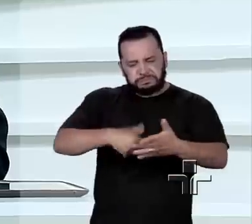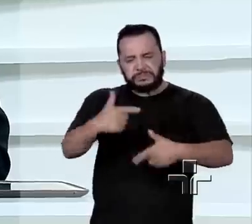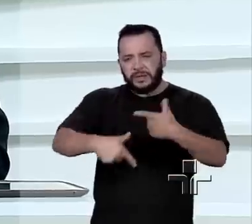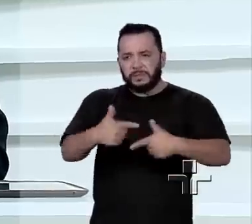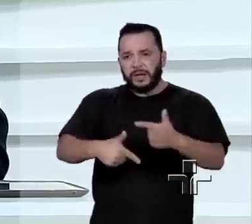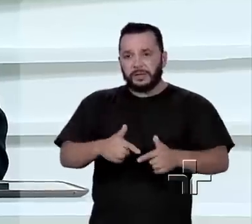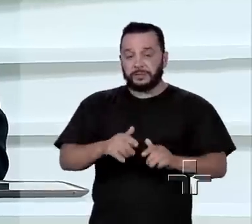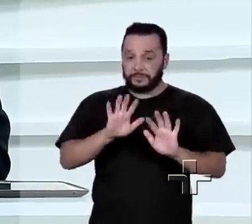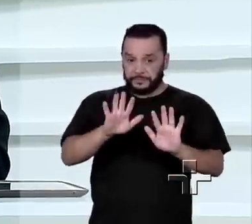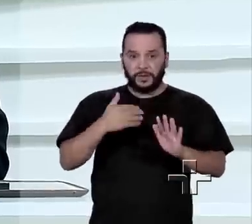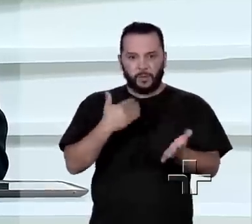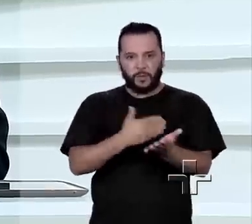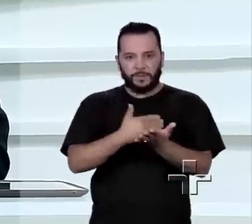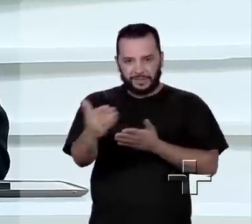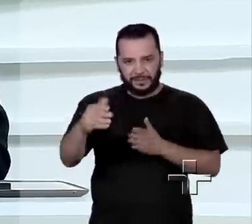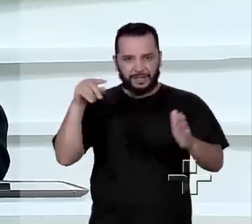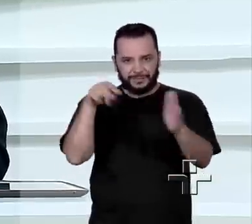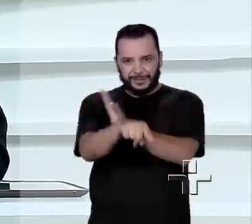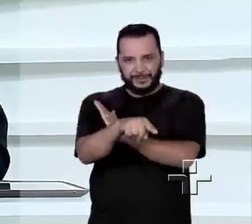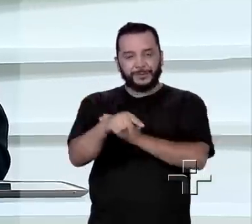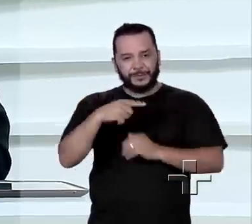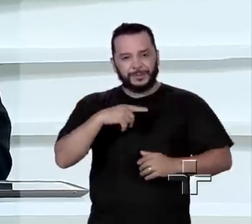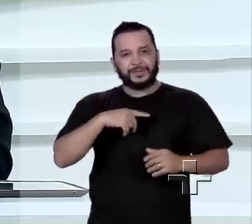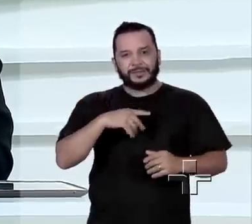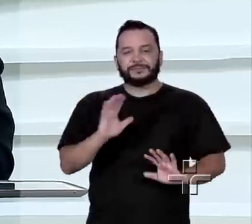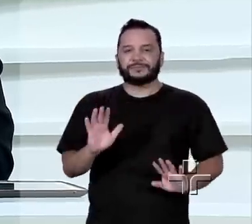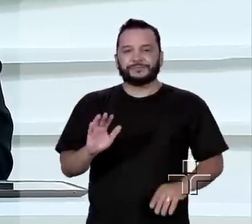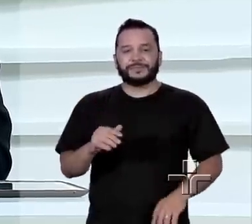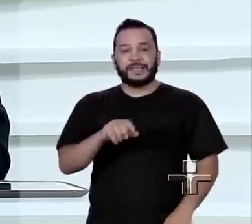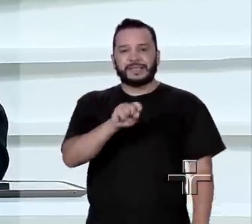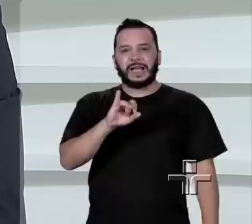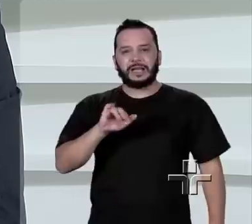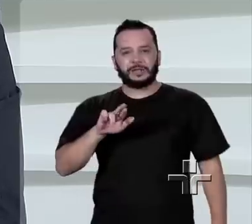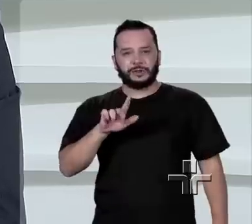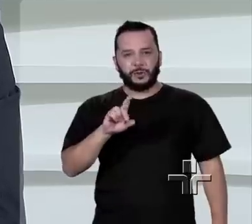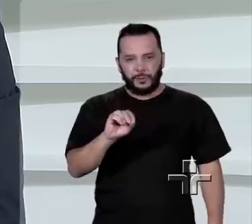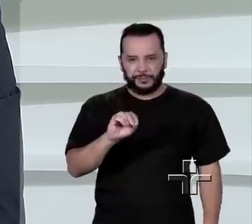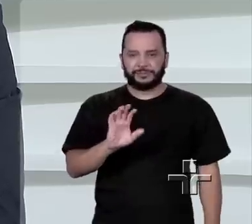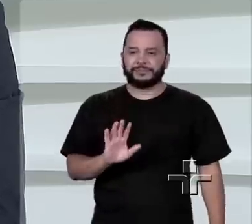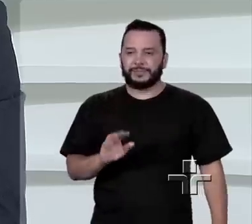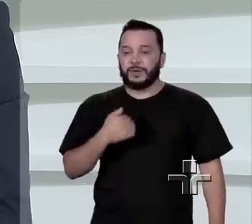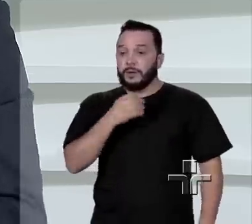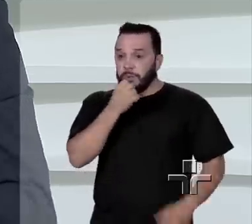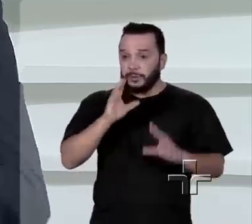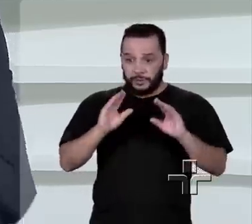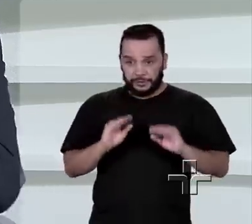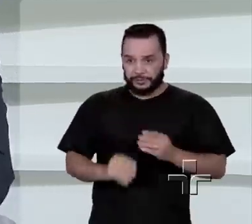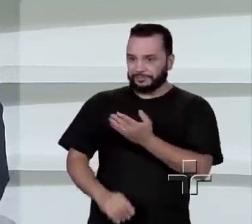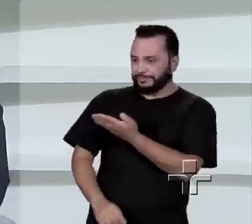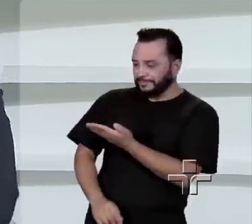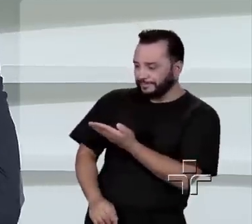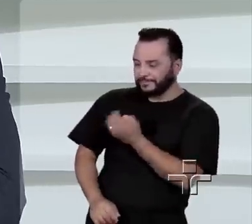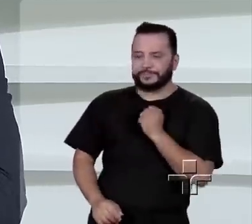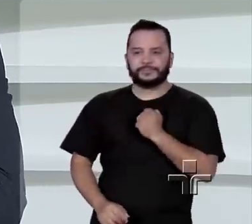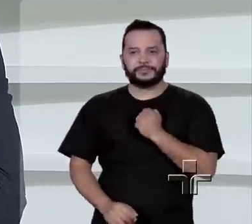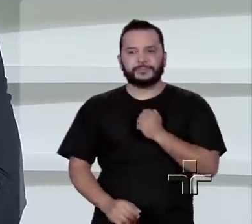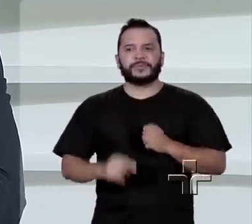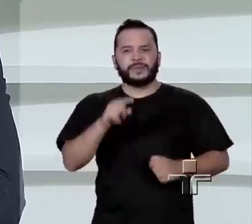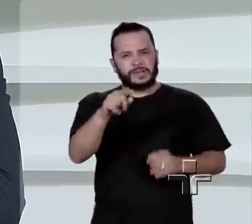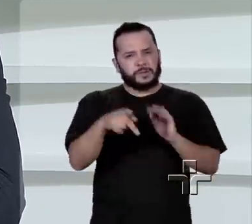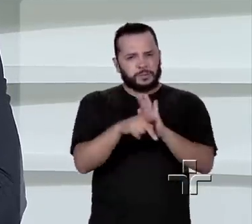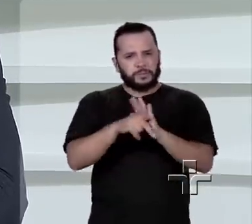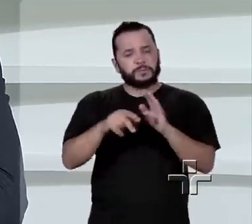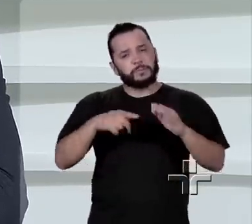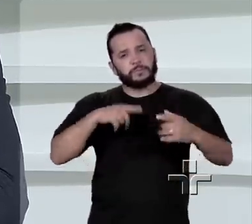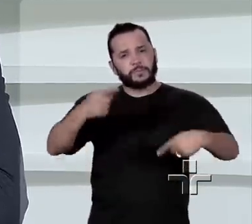gente vai começar a girar a nossa roda aqui com o Sérgio Roxo. Por favor. Boa noite, senador. Boa noite. Senador, o senhor já está na política há um tempo,